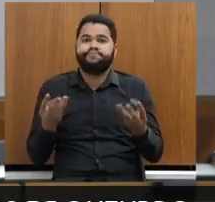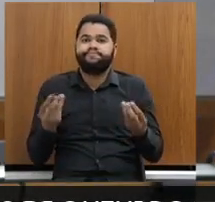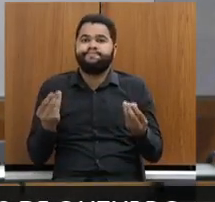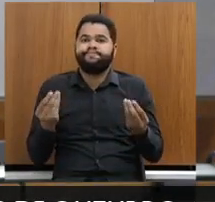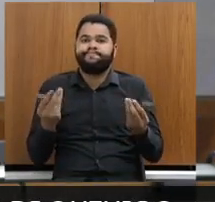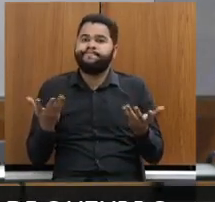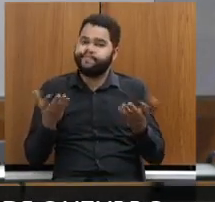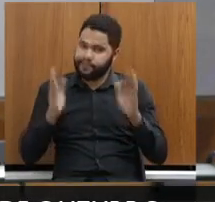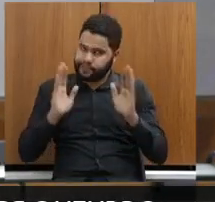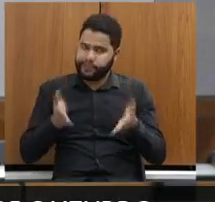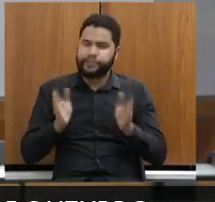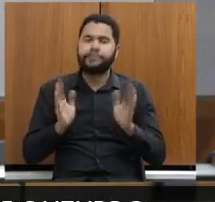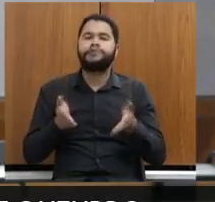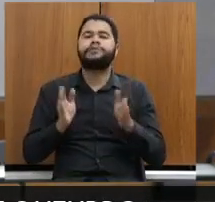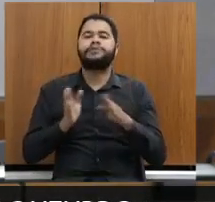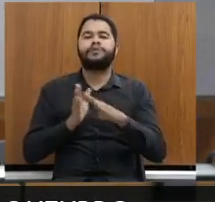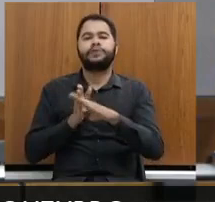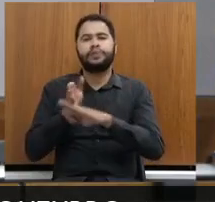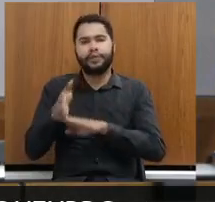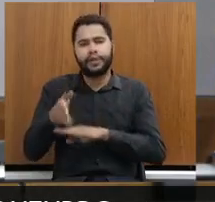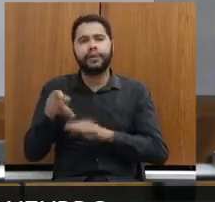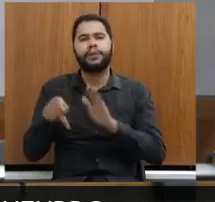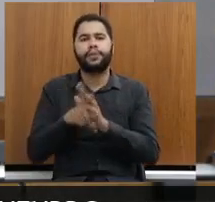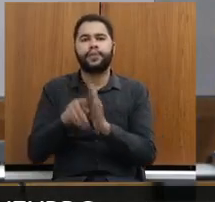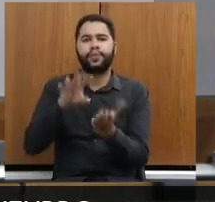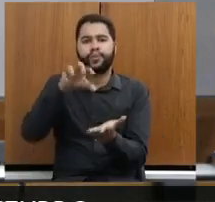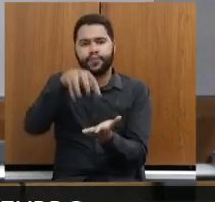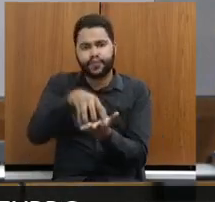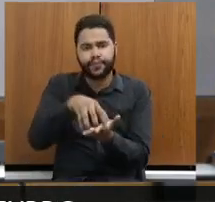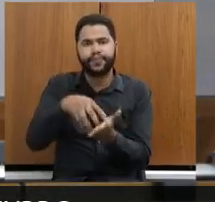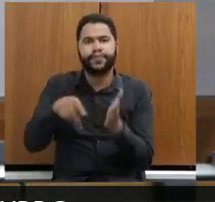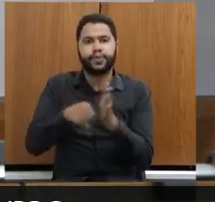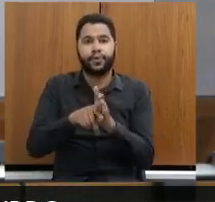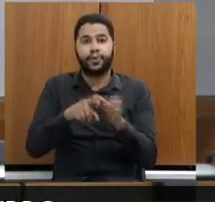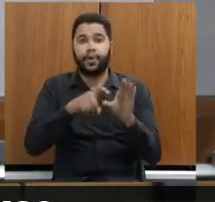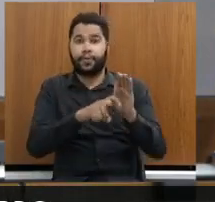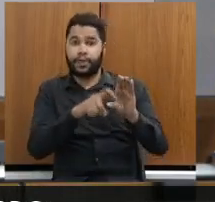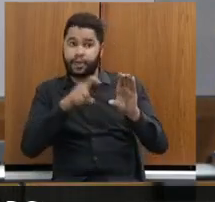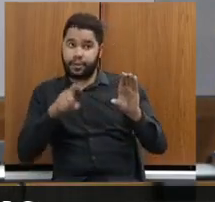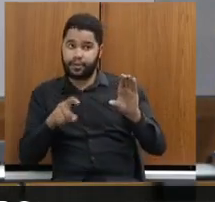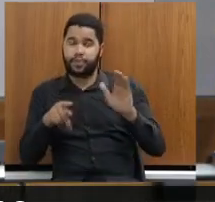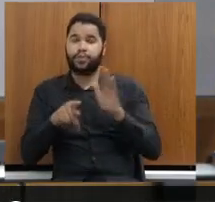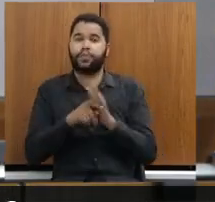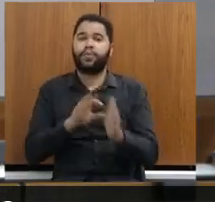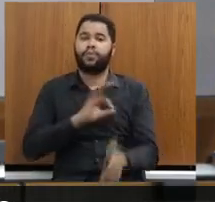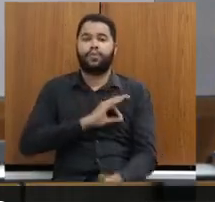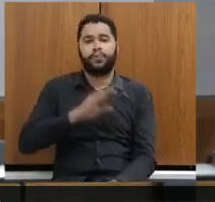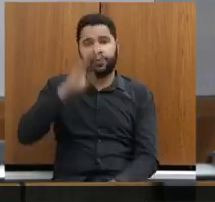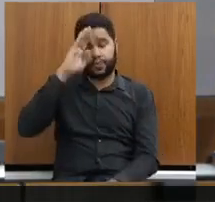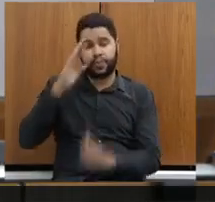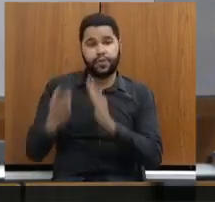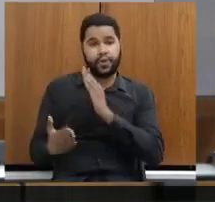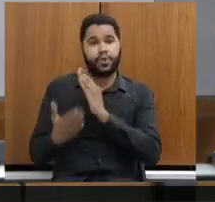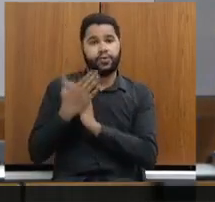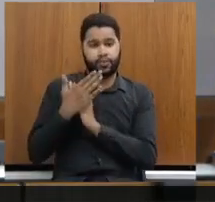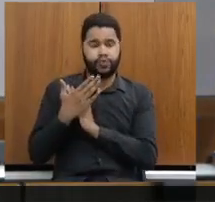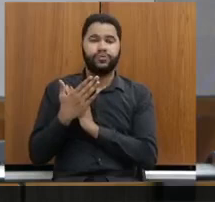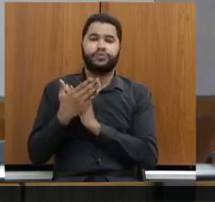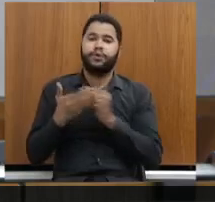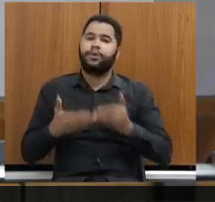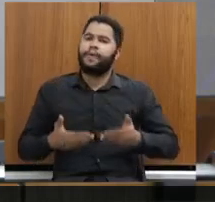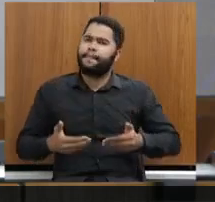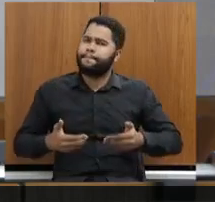divisa já tivemos lá a implantação de uma companhia independente da Polícia Militar que veio nos ajudaram dar